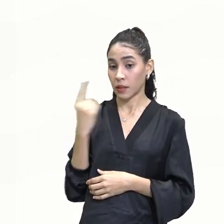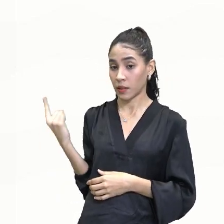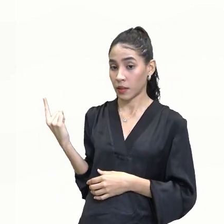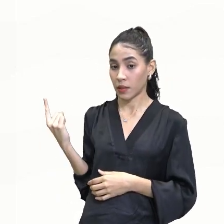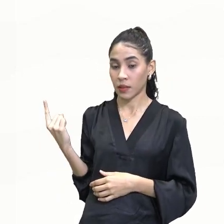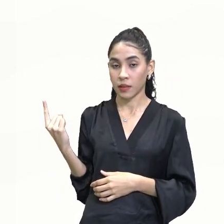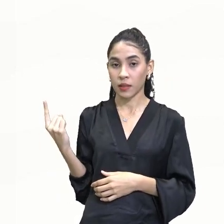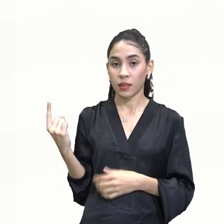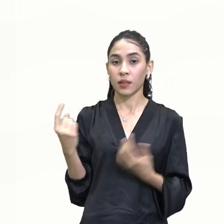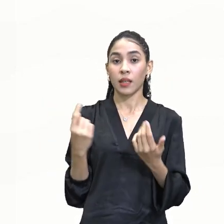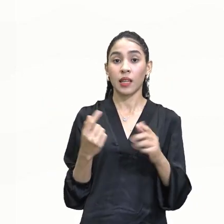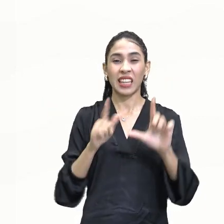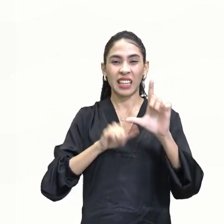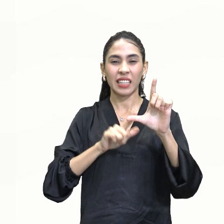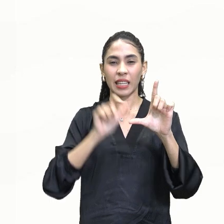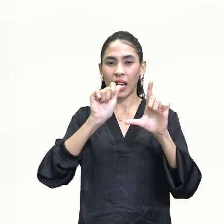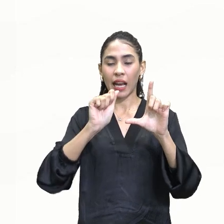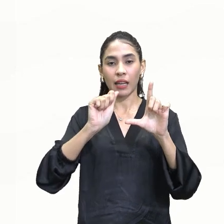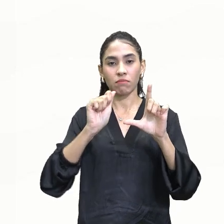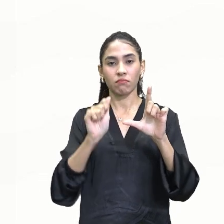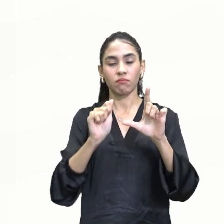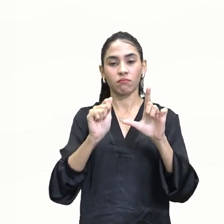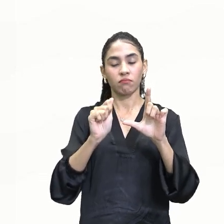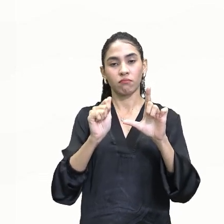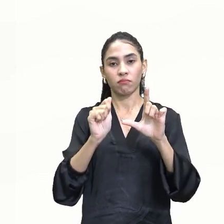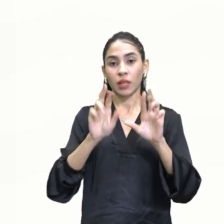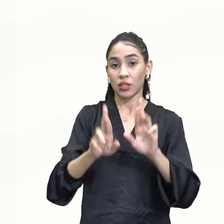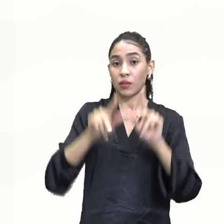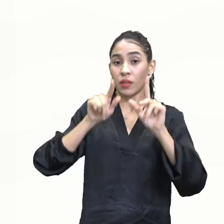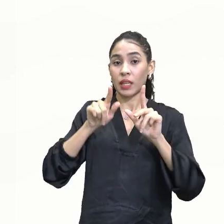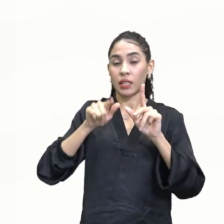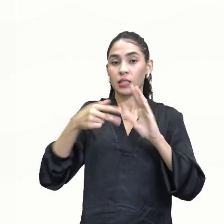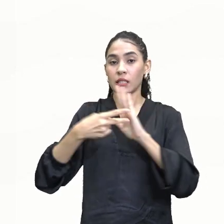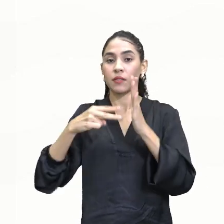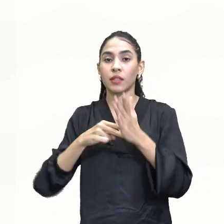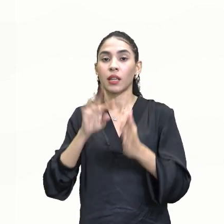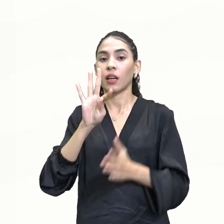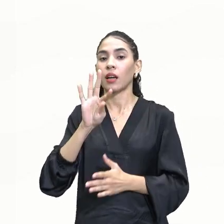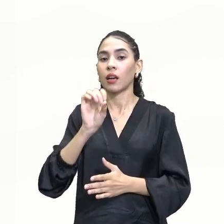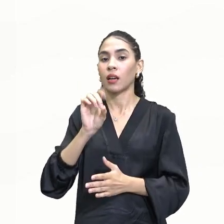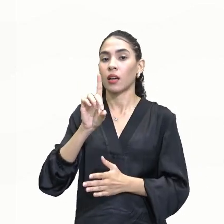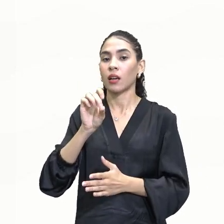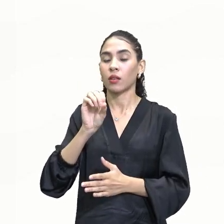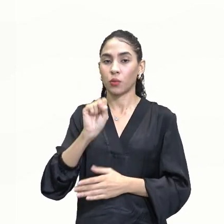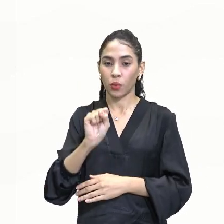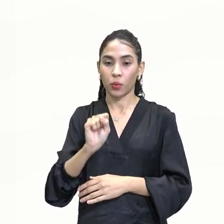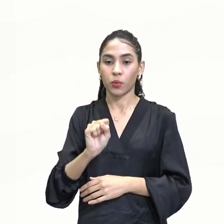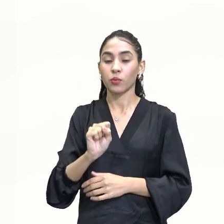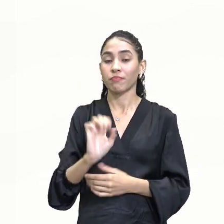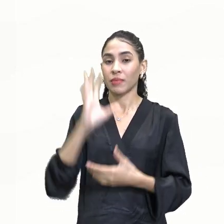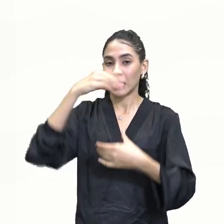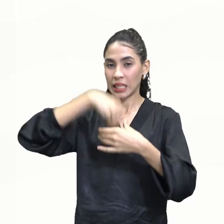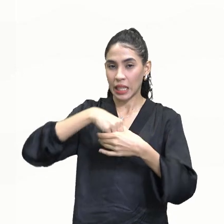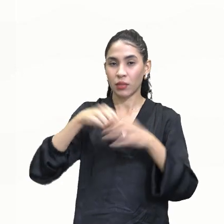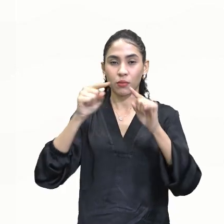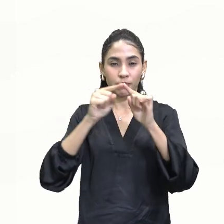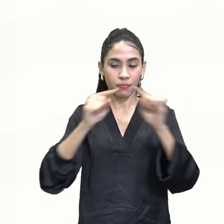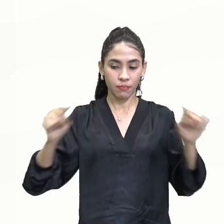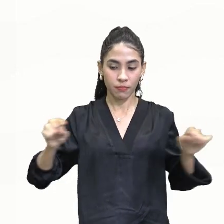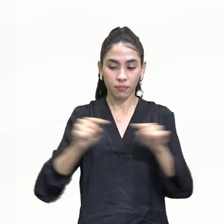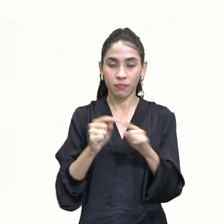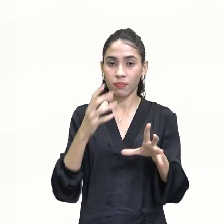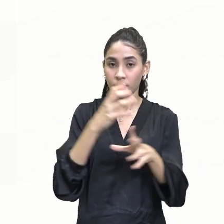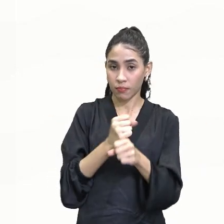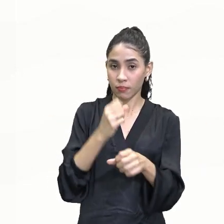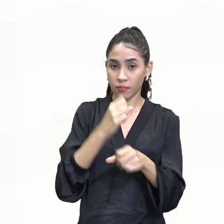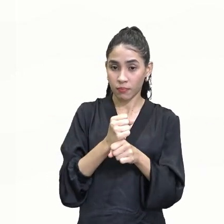aí significa para todo. E que dentro da trigonometria vai aparecer muito, então anote aí que